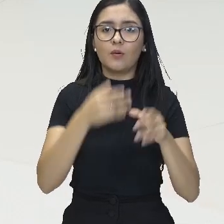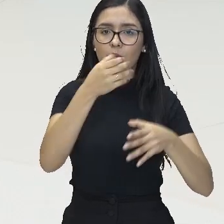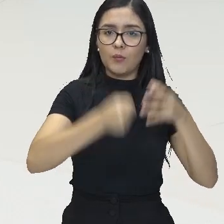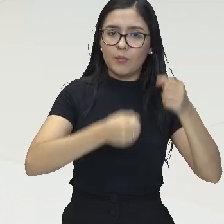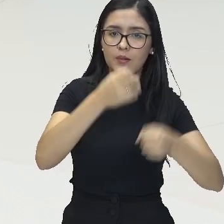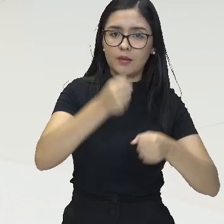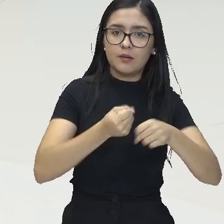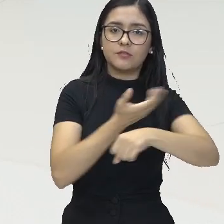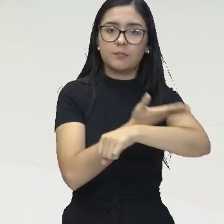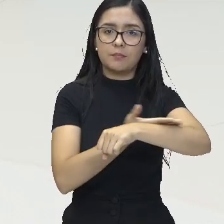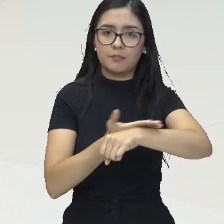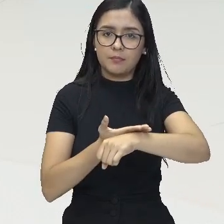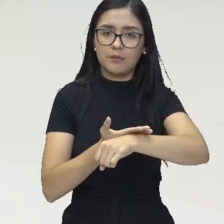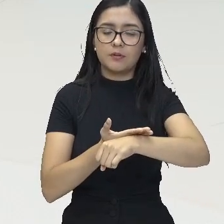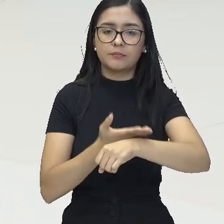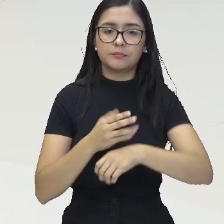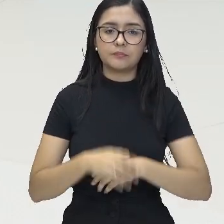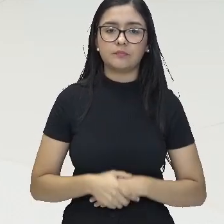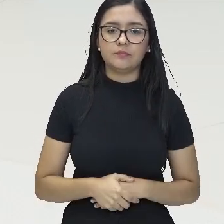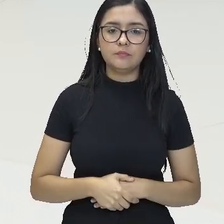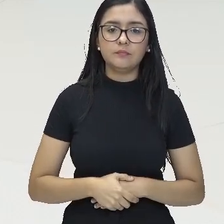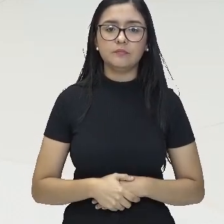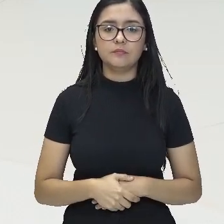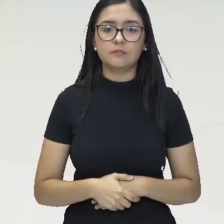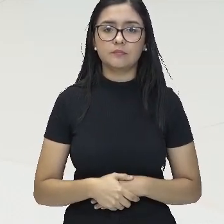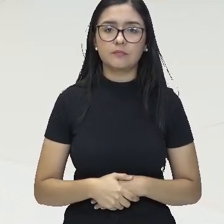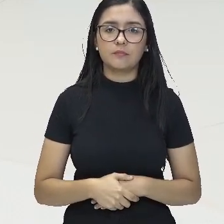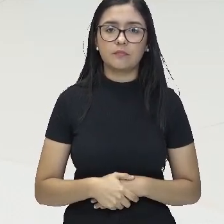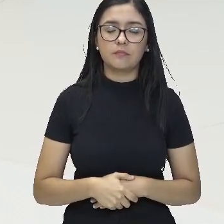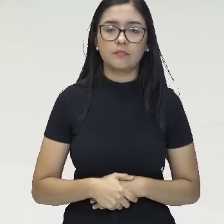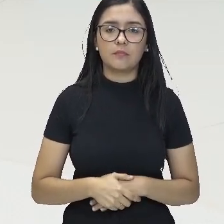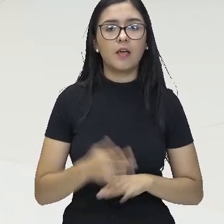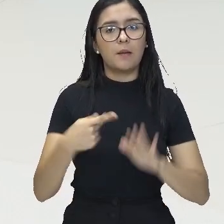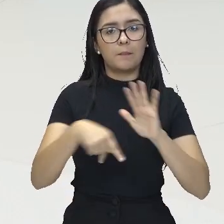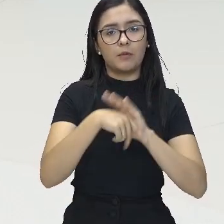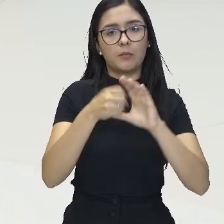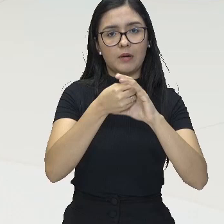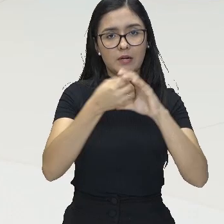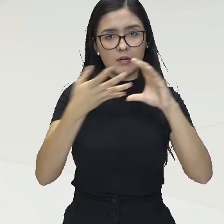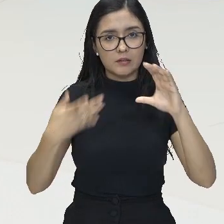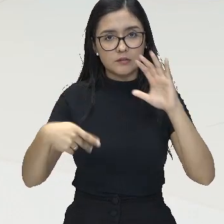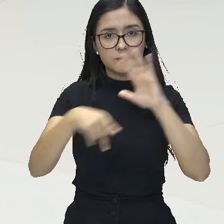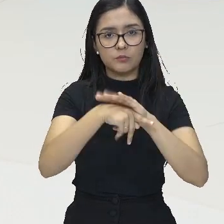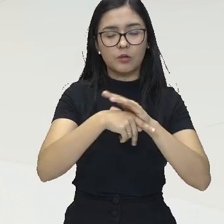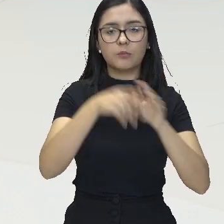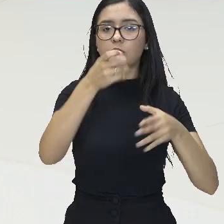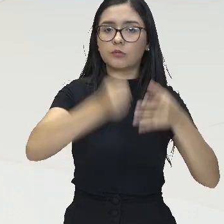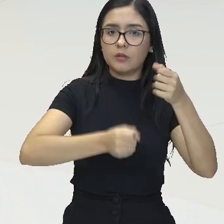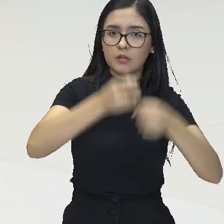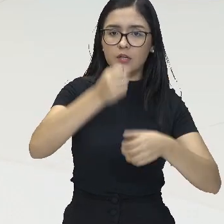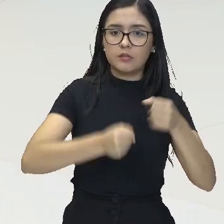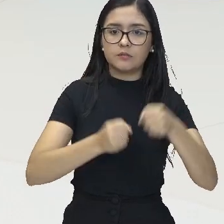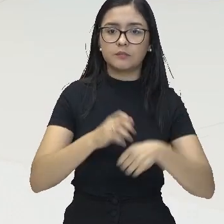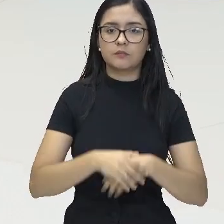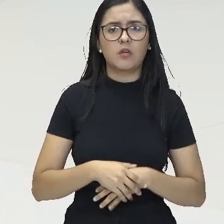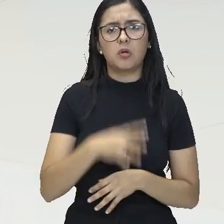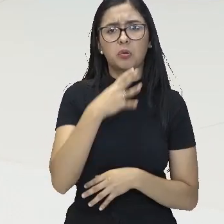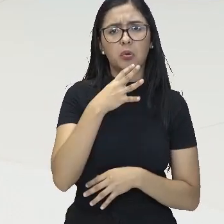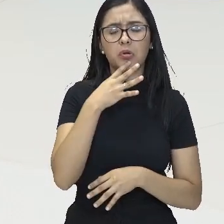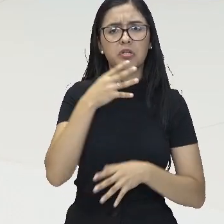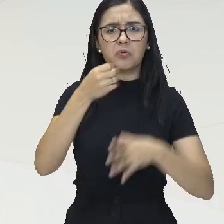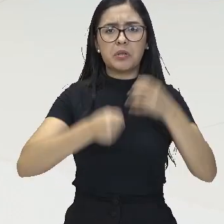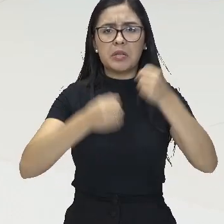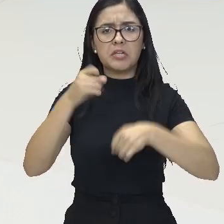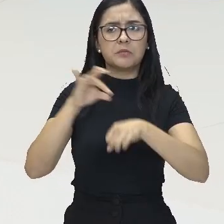de fato, pertencente ao leite. O leite é branco. Eu não conheço um leite preto, nem um